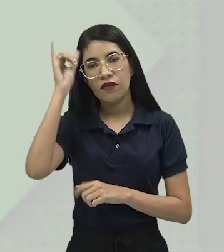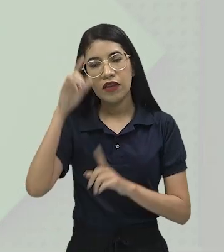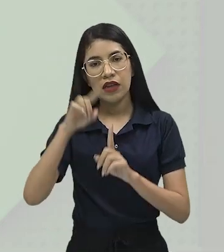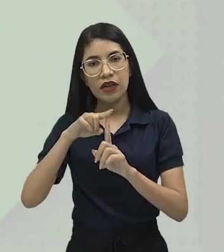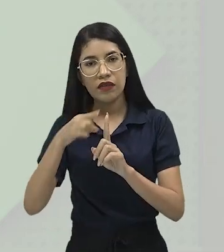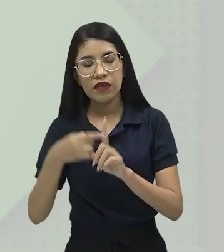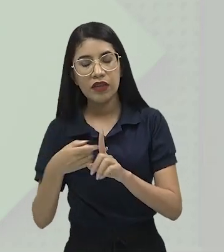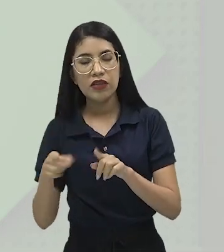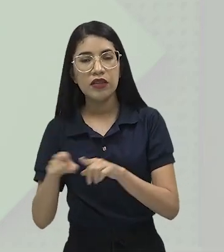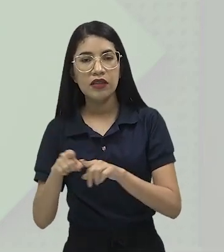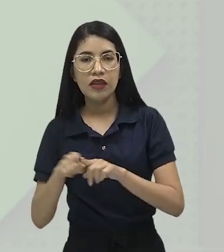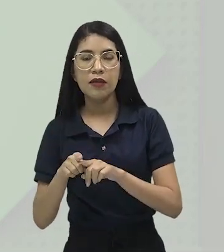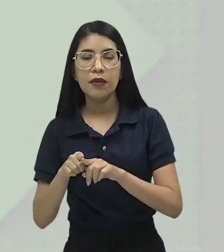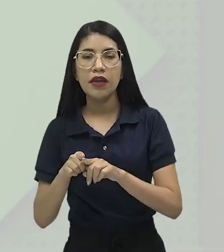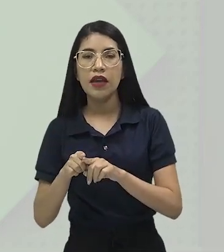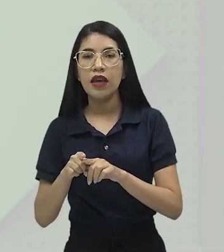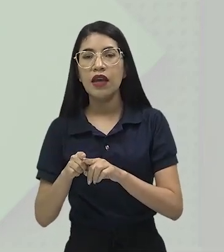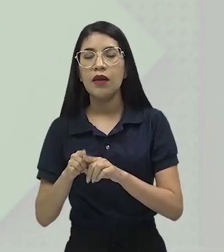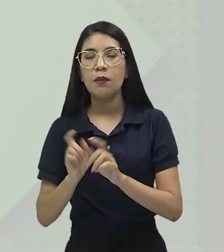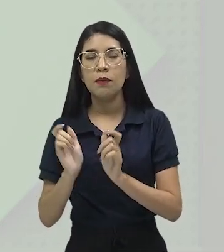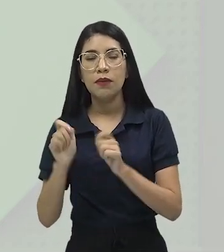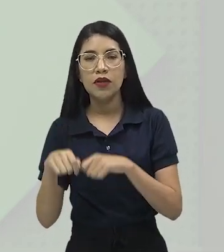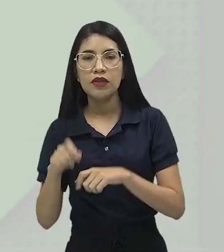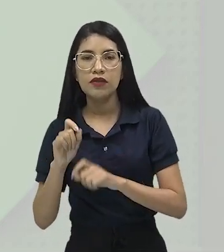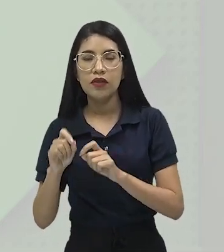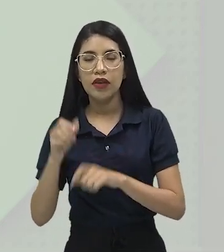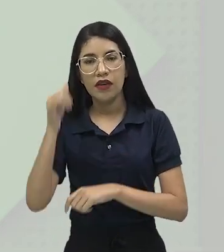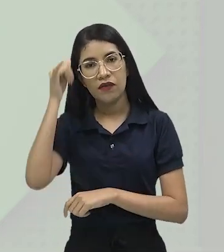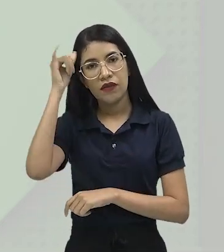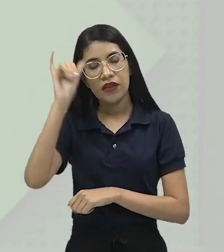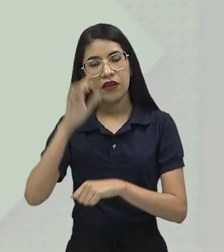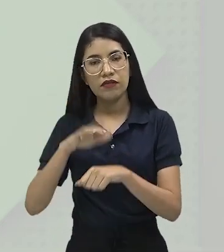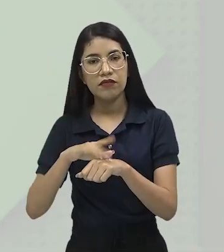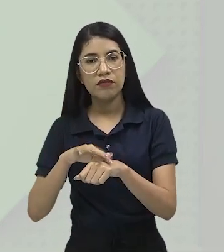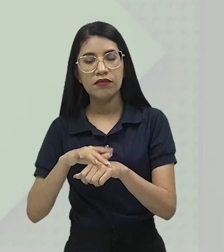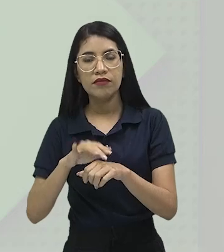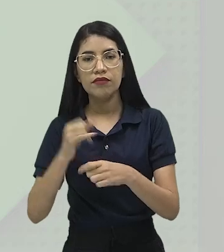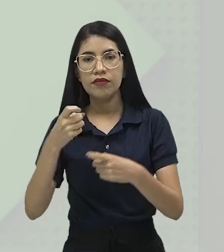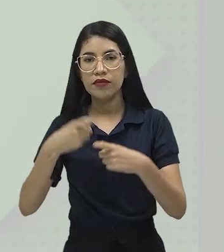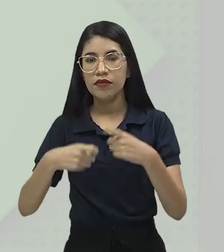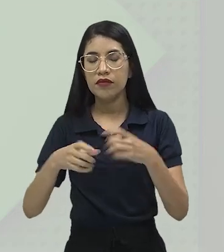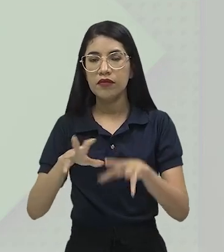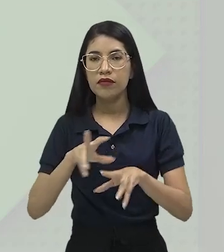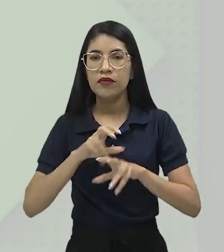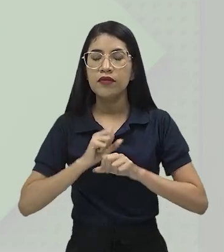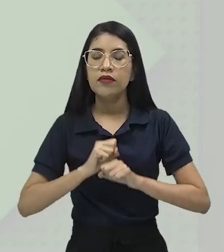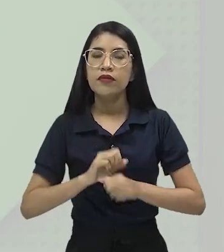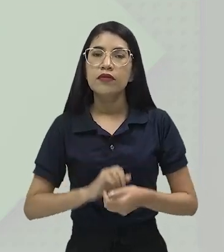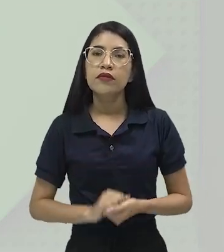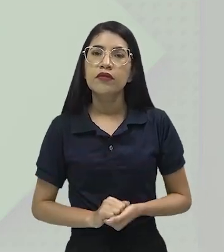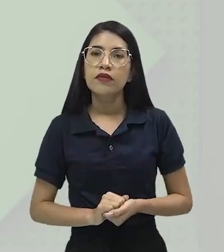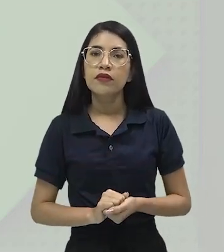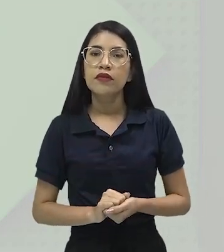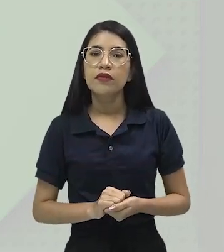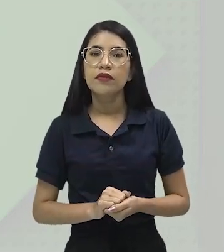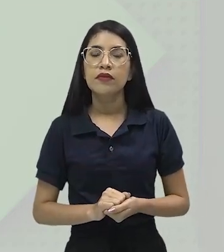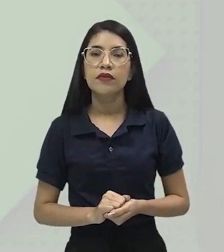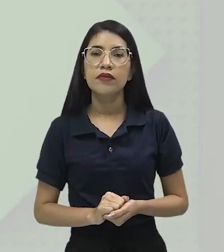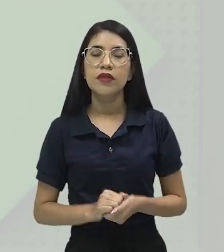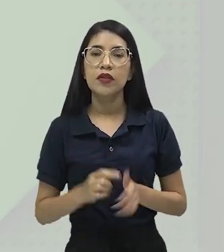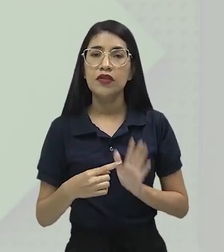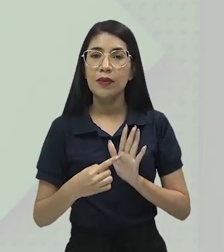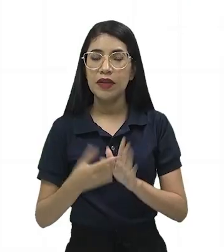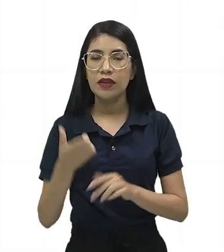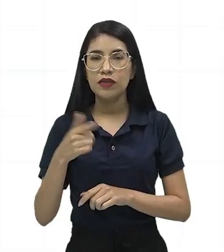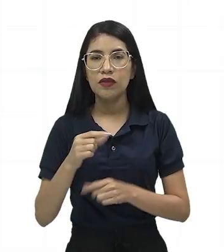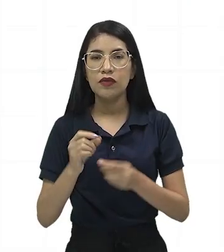eles também vão colaborar, vão contribuir para evitar infecções sexualmente transmissíveis. Então a gente vai relembrar aí quais